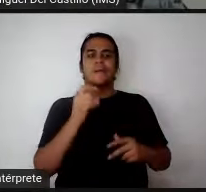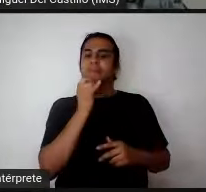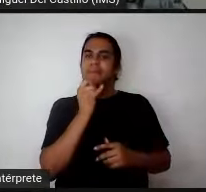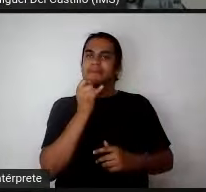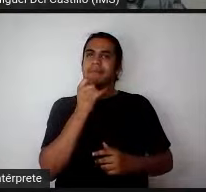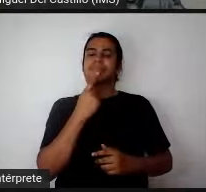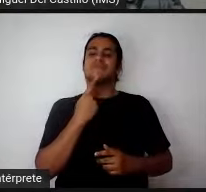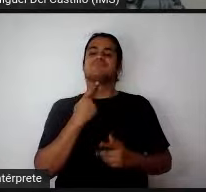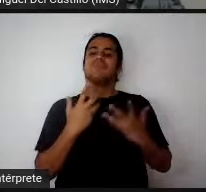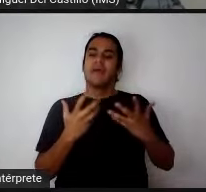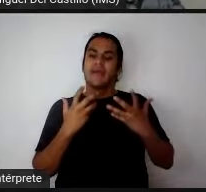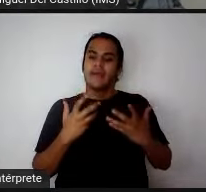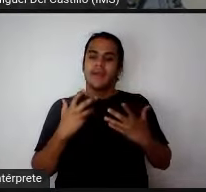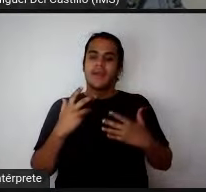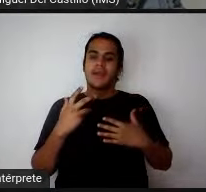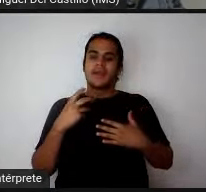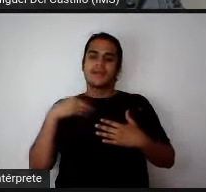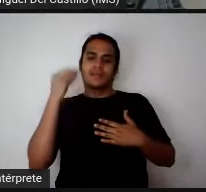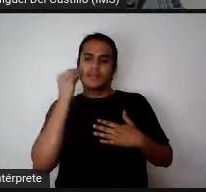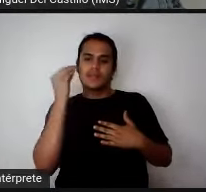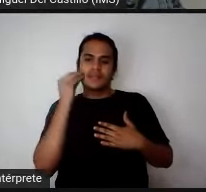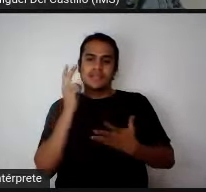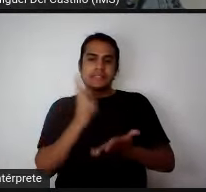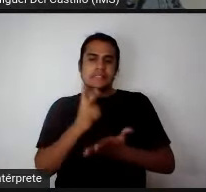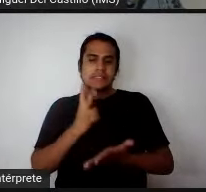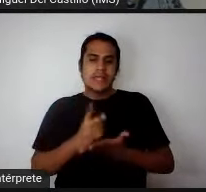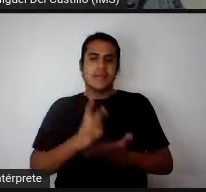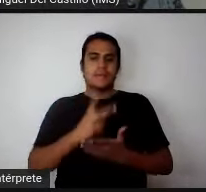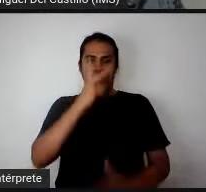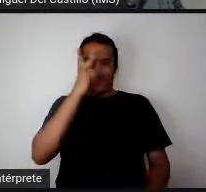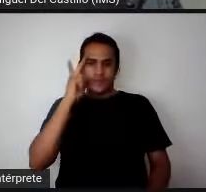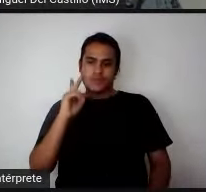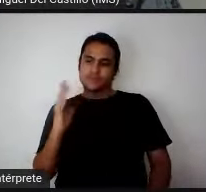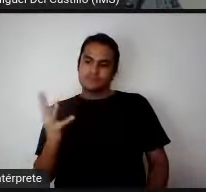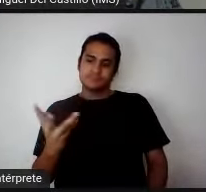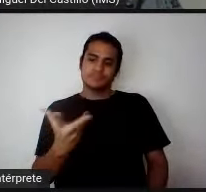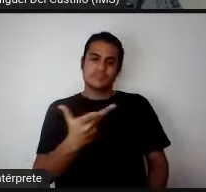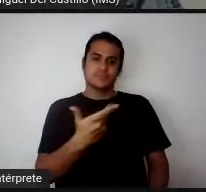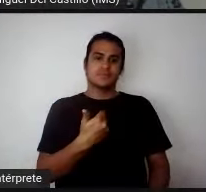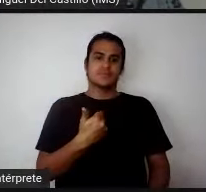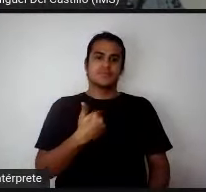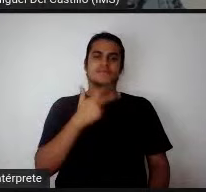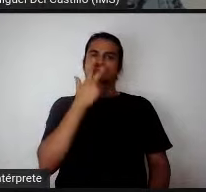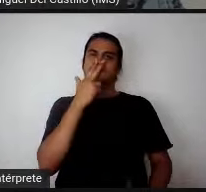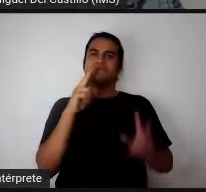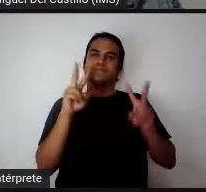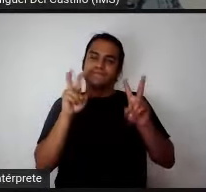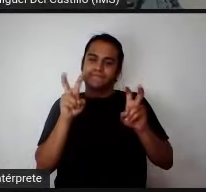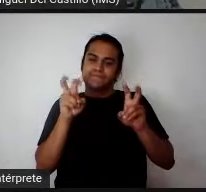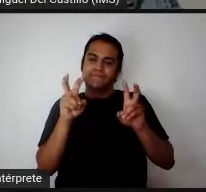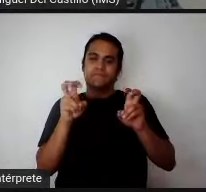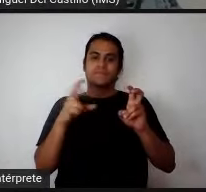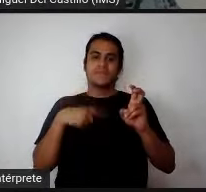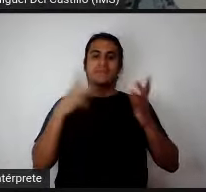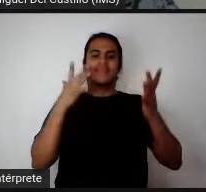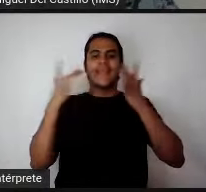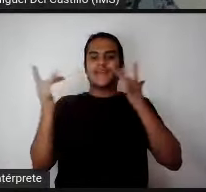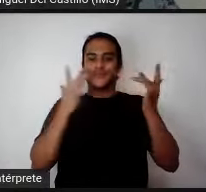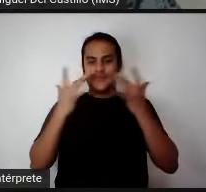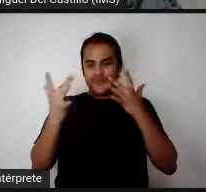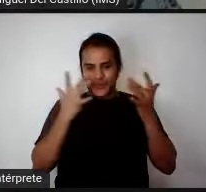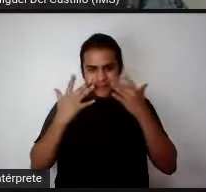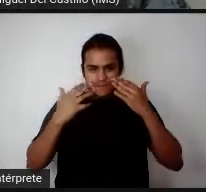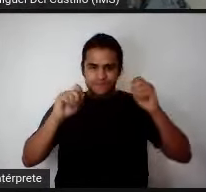maneira, envolver as pessoas numa espécie de cena teatral em